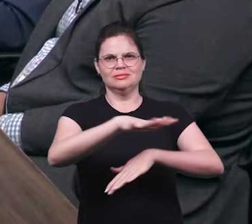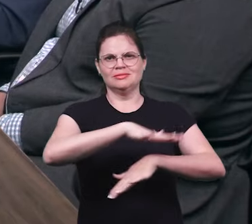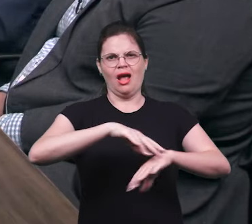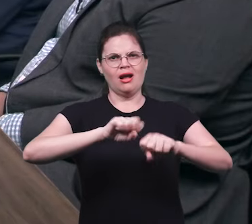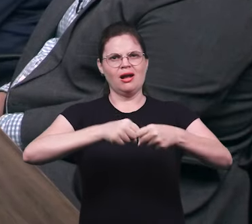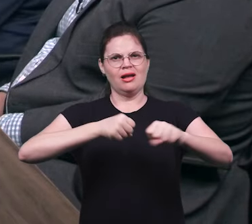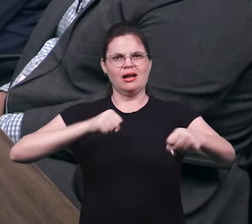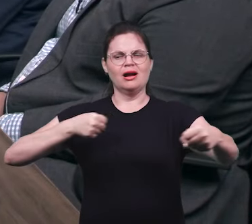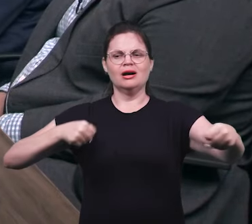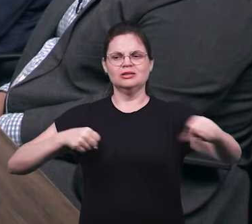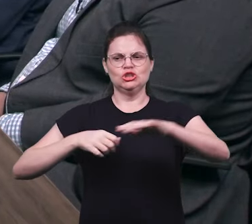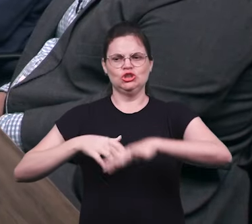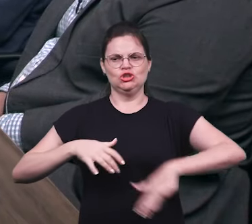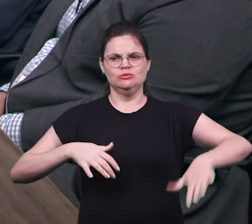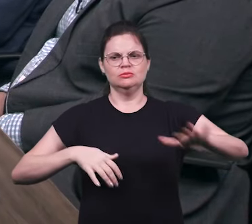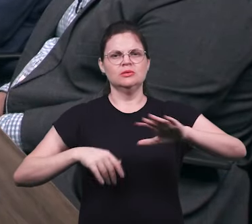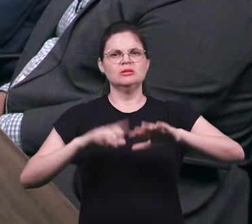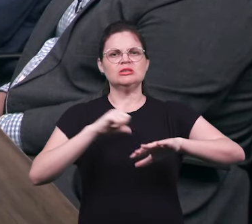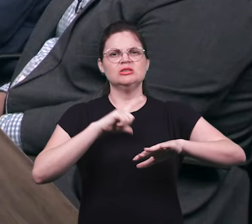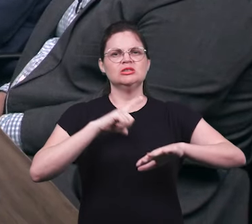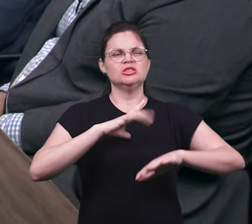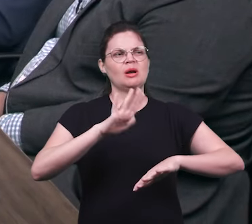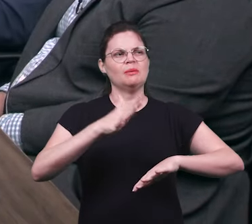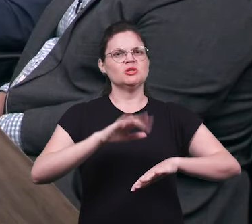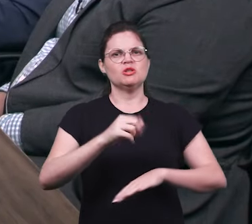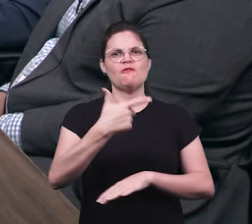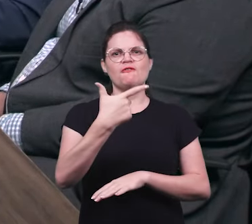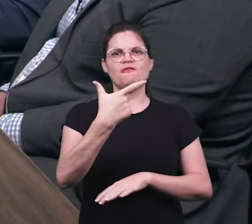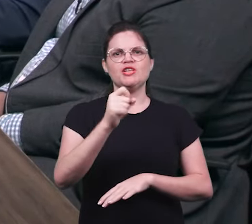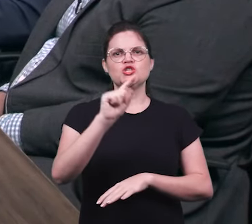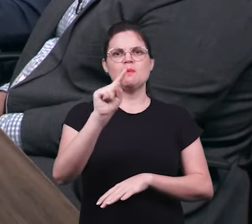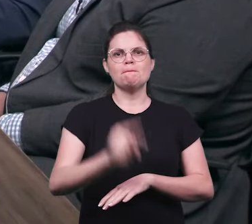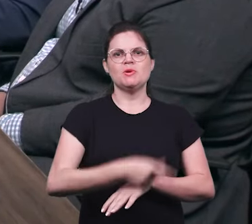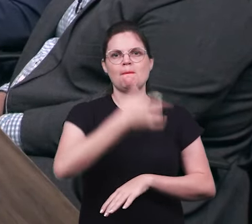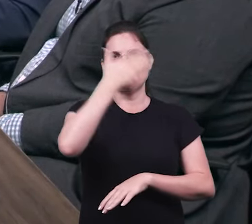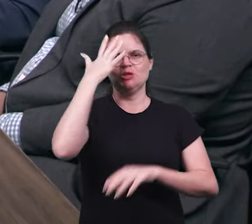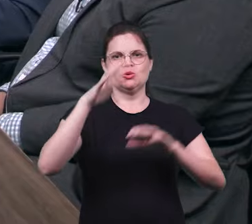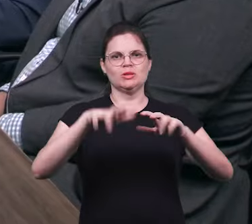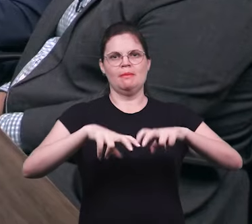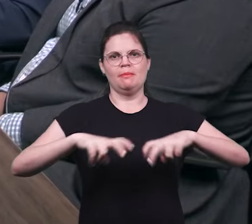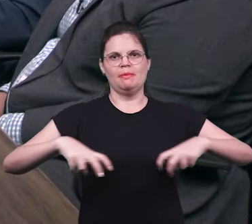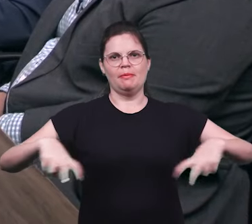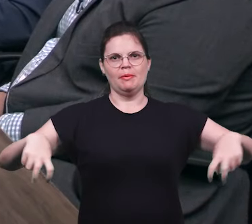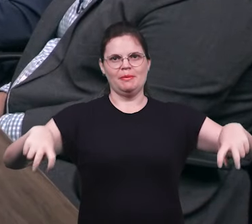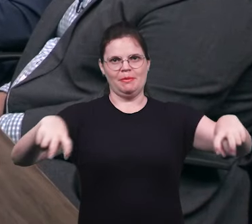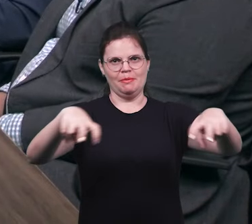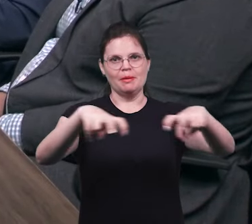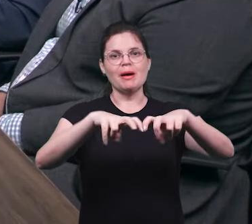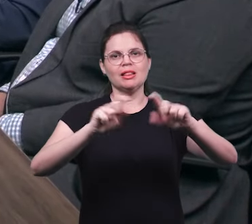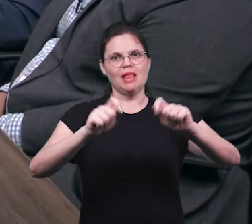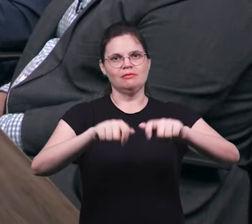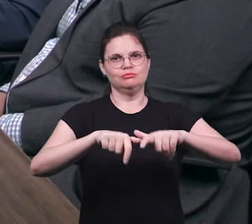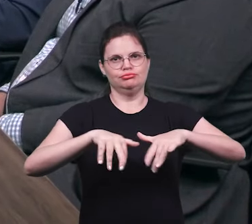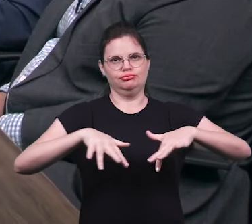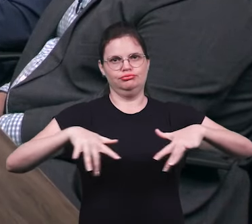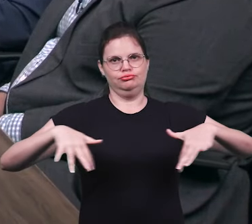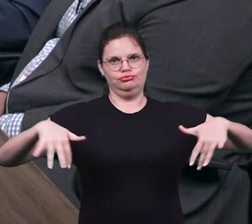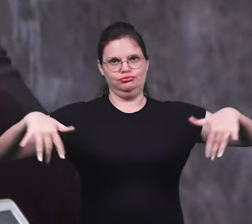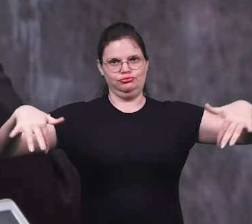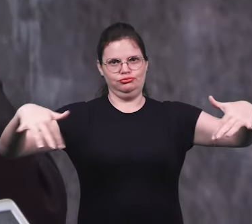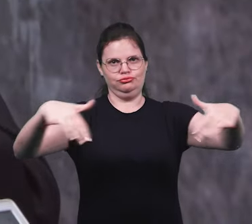bem espaçoso, diz o pastor Ian, que cabia 20.000 pessoas ali. Sim. E eles tinham, como não